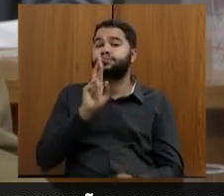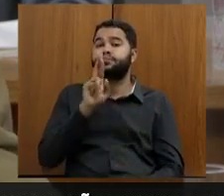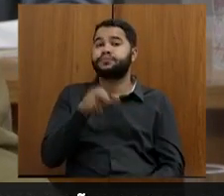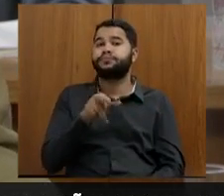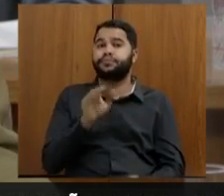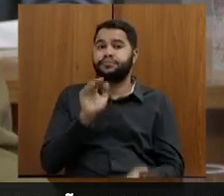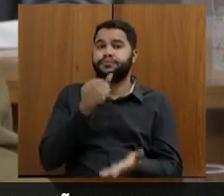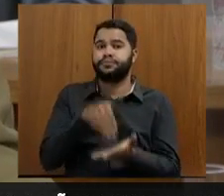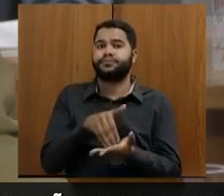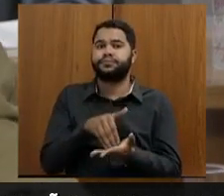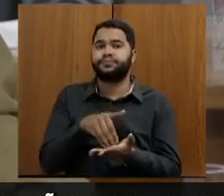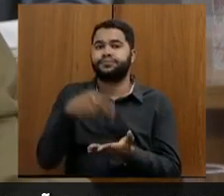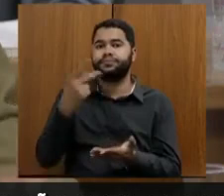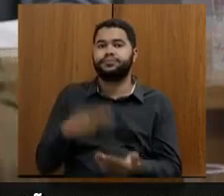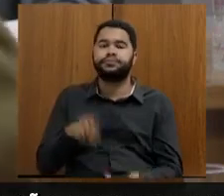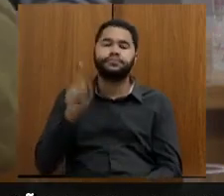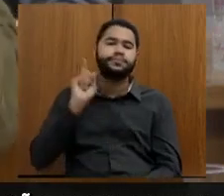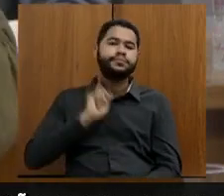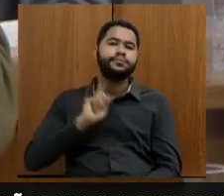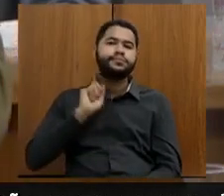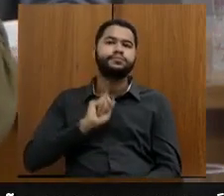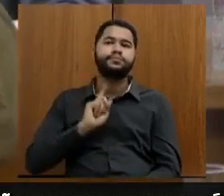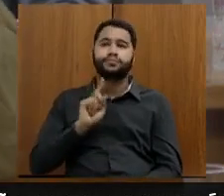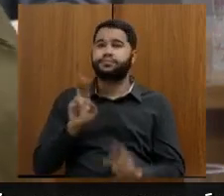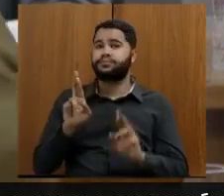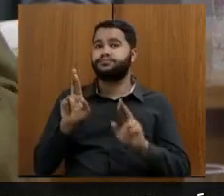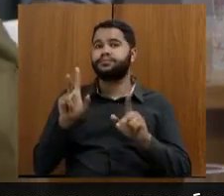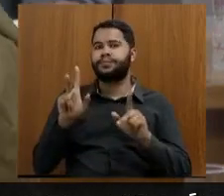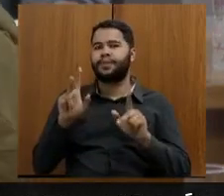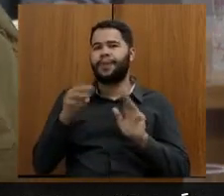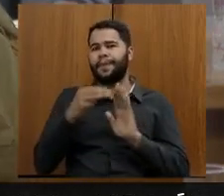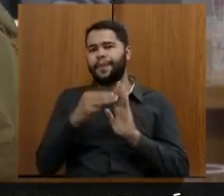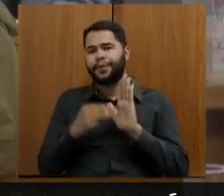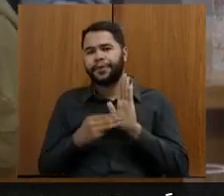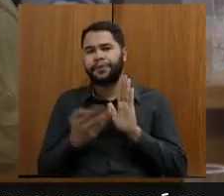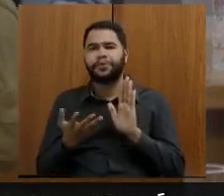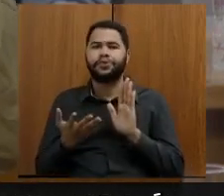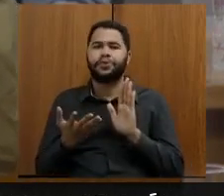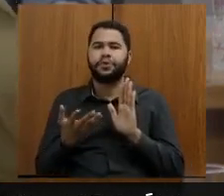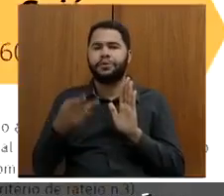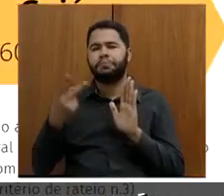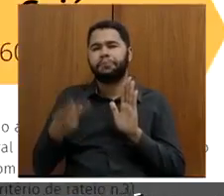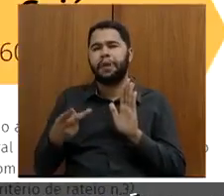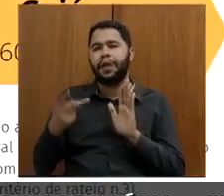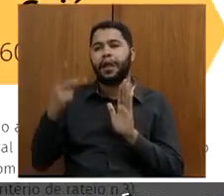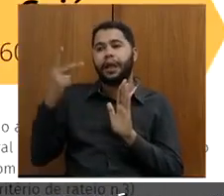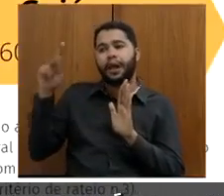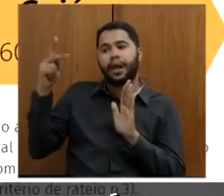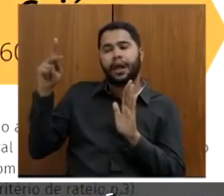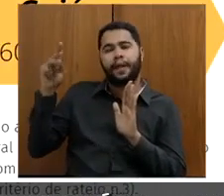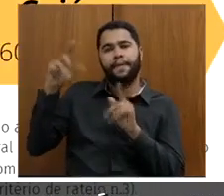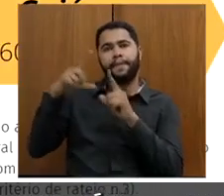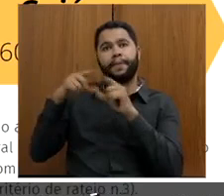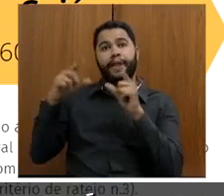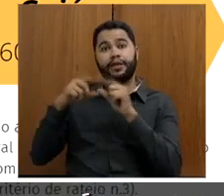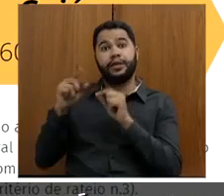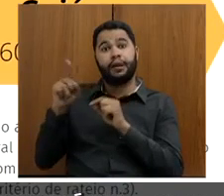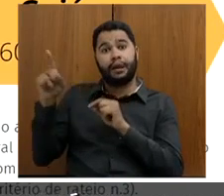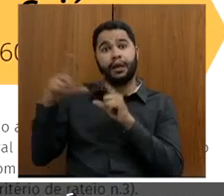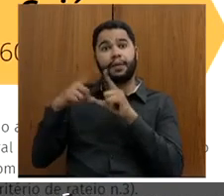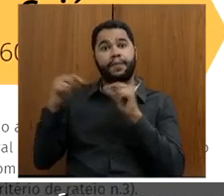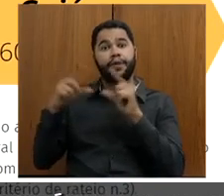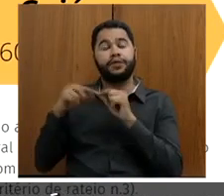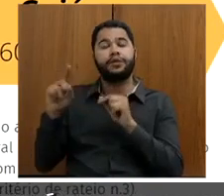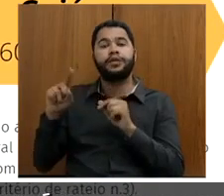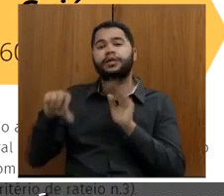finalísticos de Minas é diferente a metodologia de Brasília né eles por exemplo no primeiro